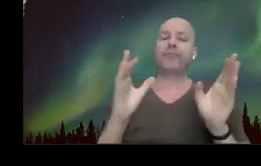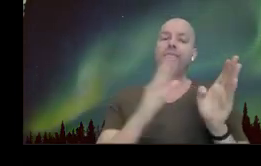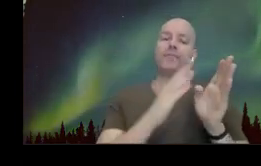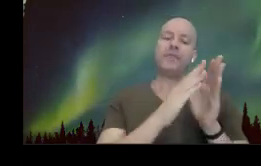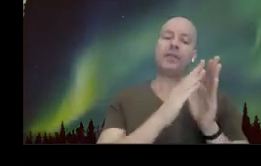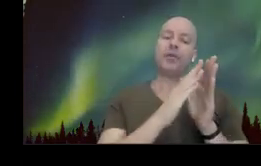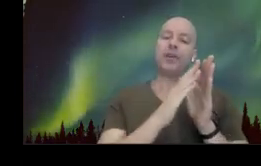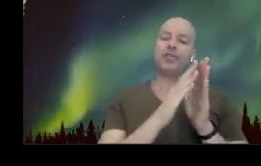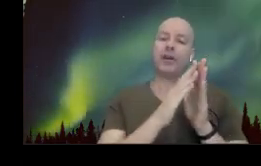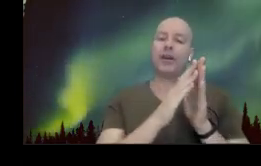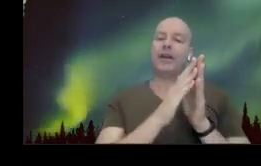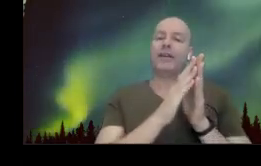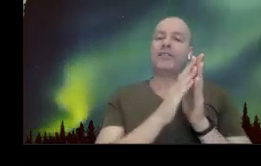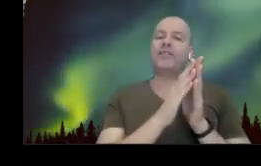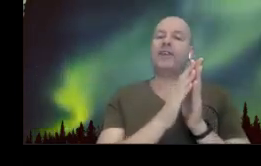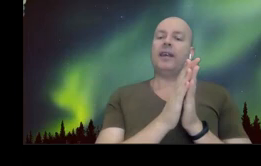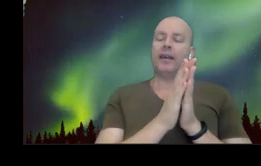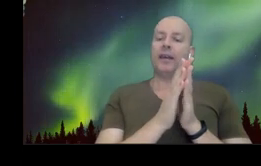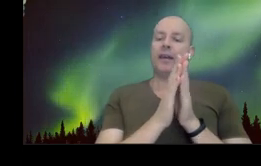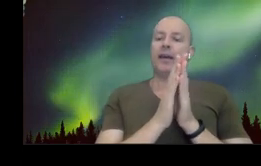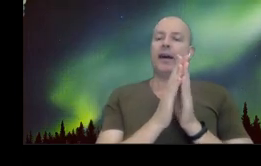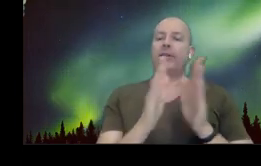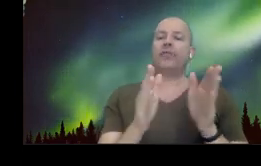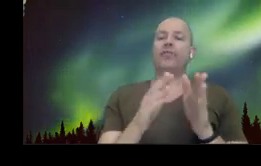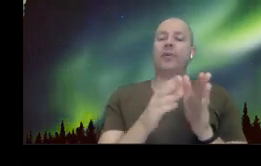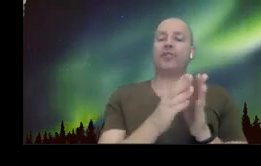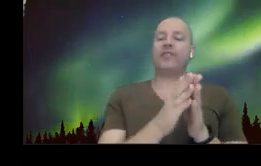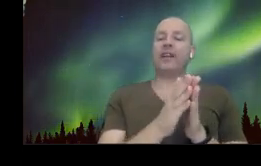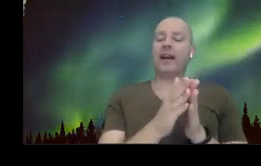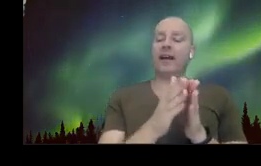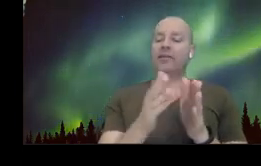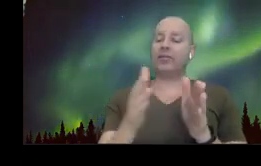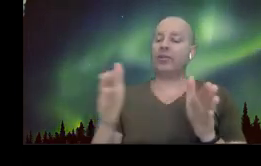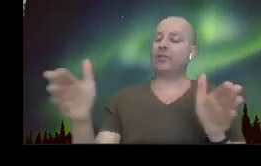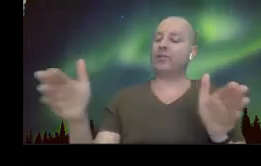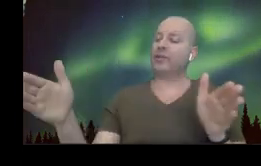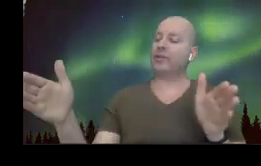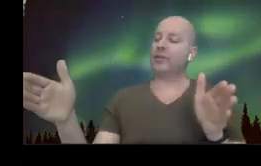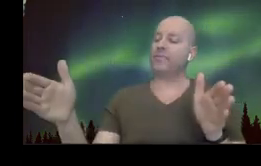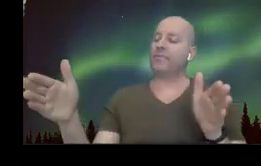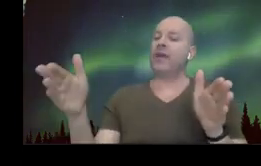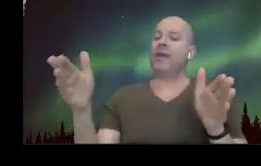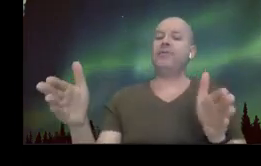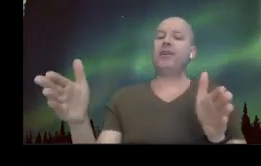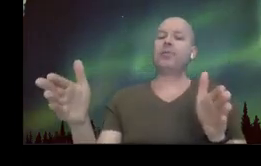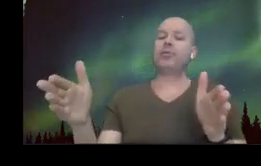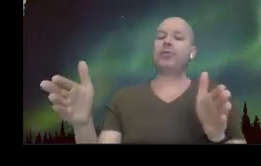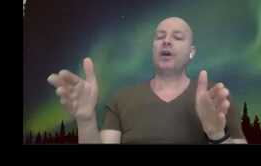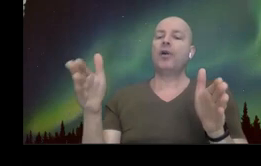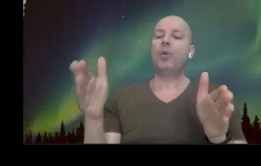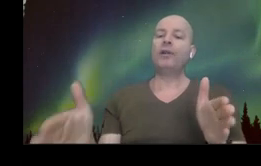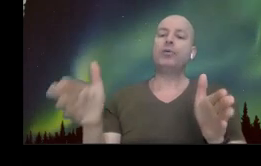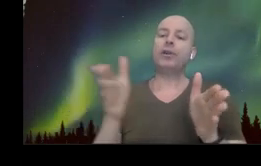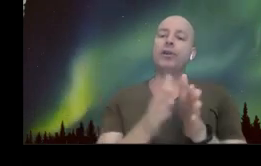hidromedusa. Então, veja, se nós fizemos essa análise de distância e